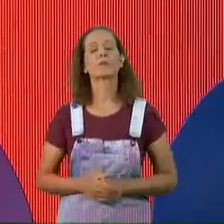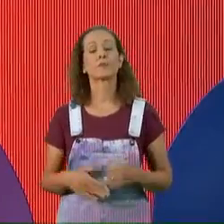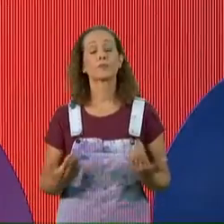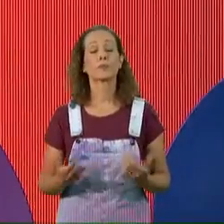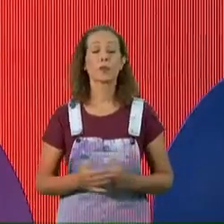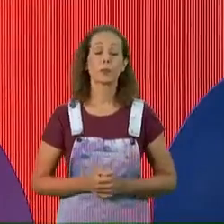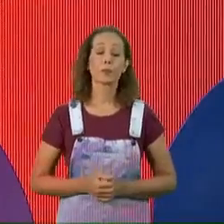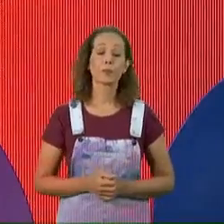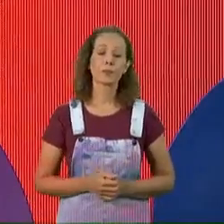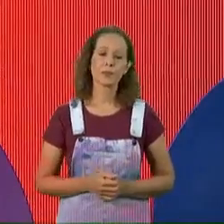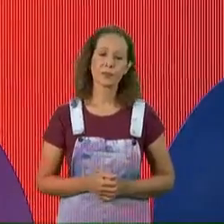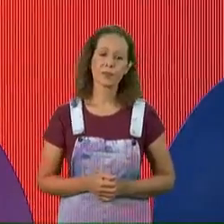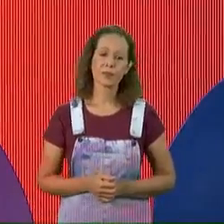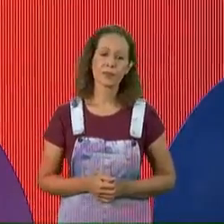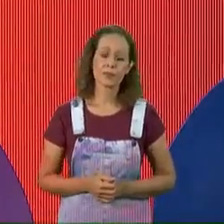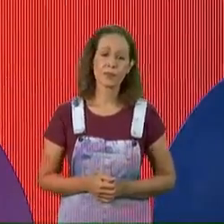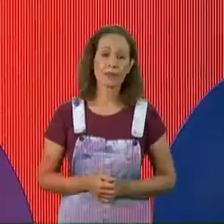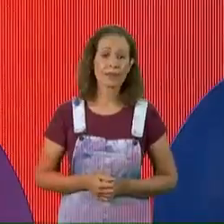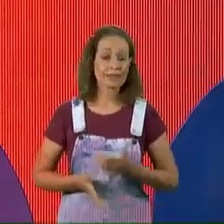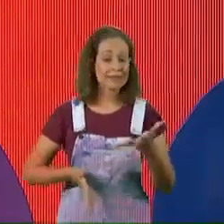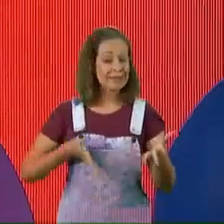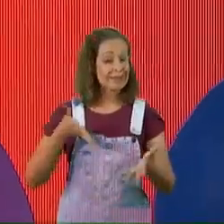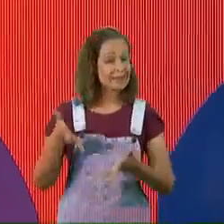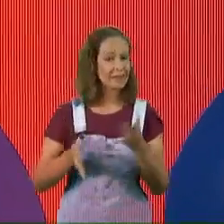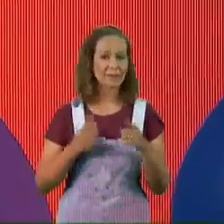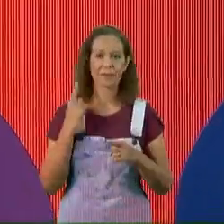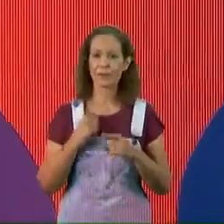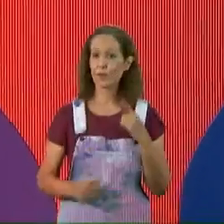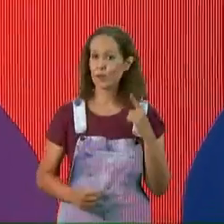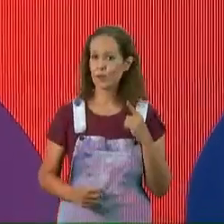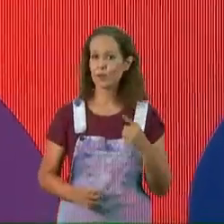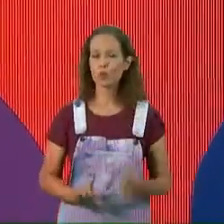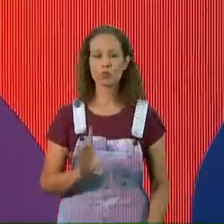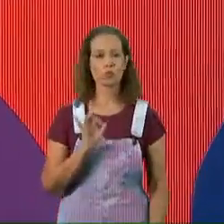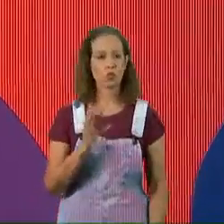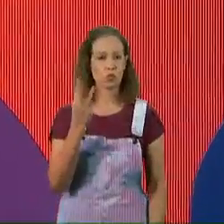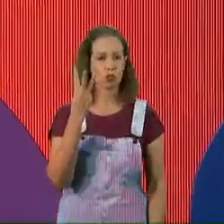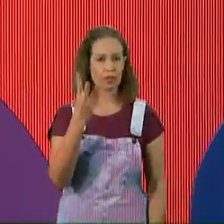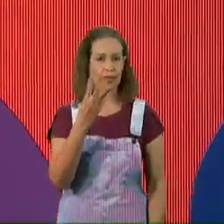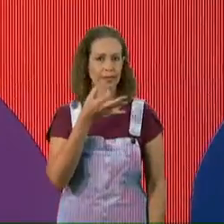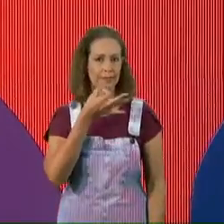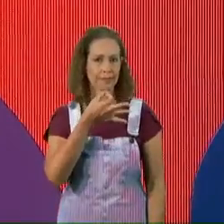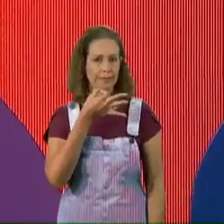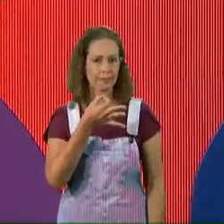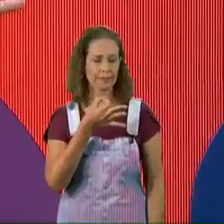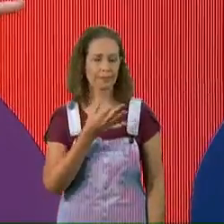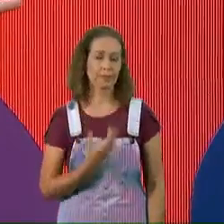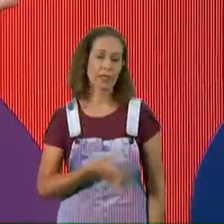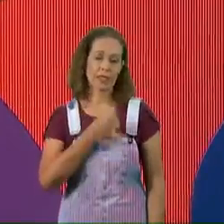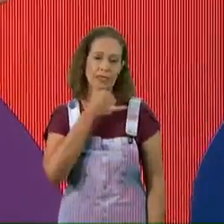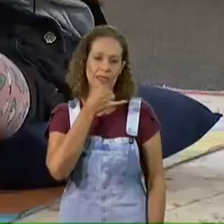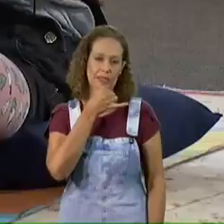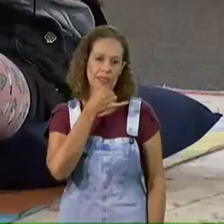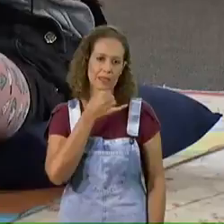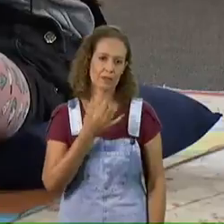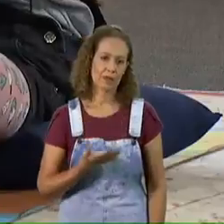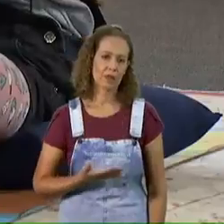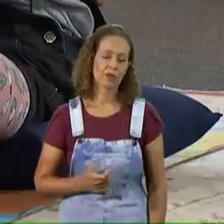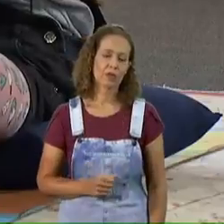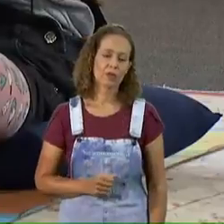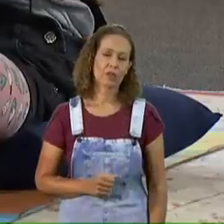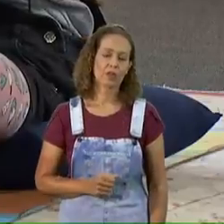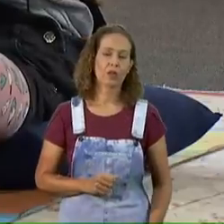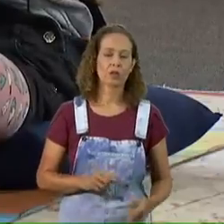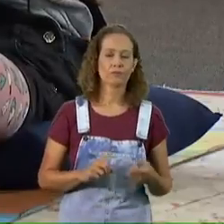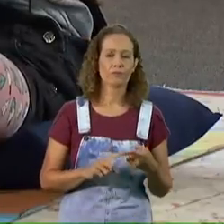sem falar, tá? Só vai ter que dar algum. Vai ter que dar três dicas. Só três dicas. Homem, você vai ter que perguntar, ô, Valentina, se é